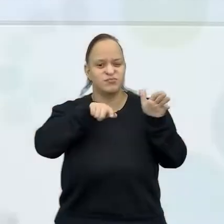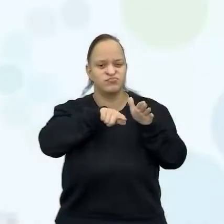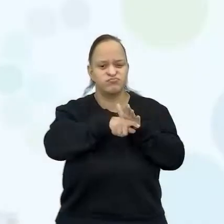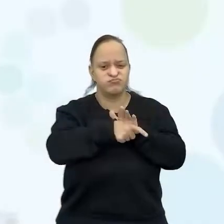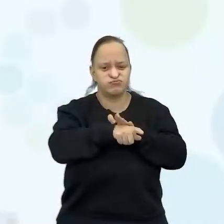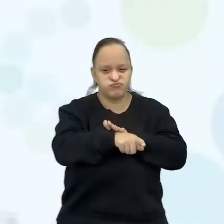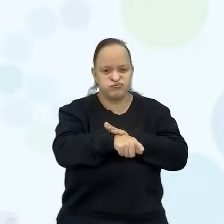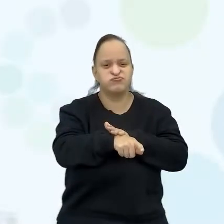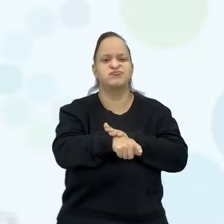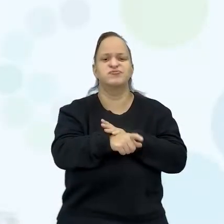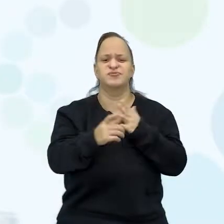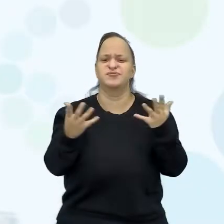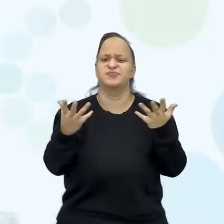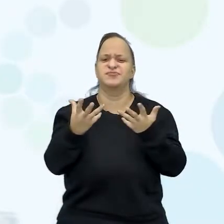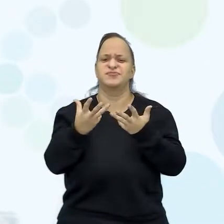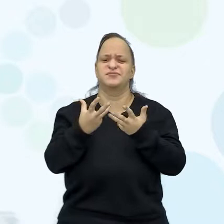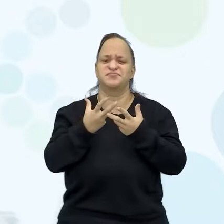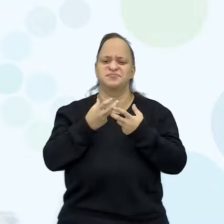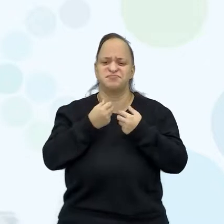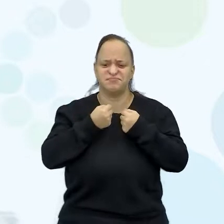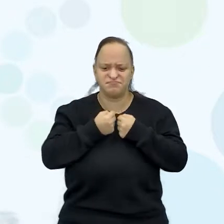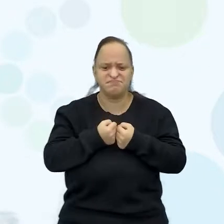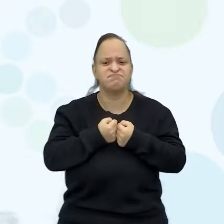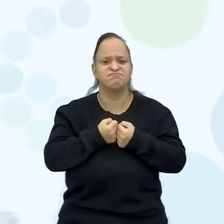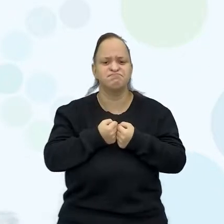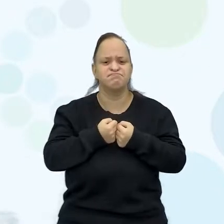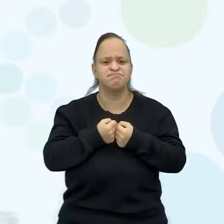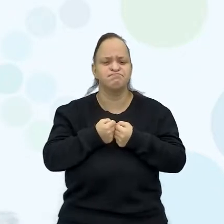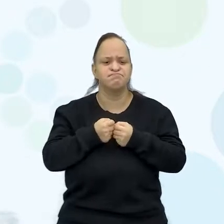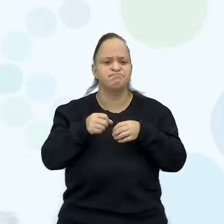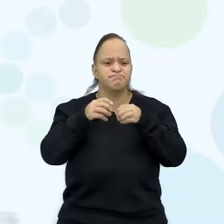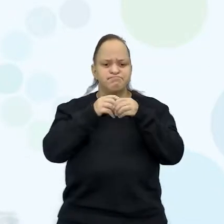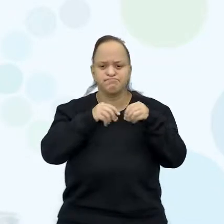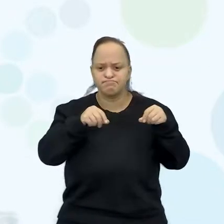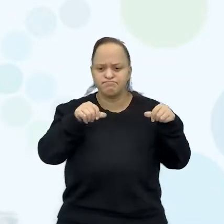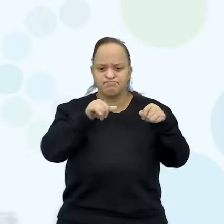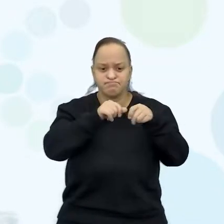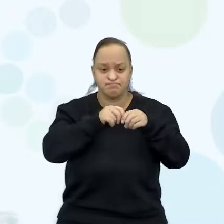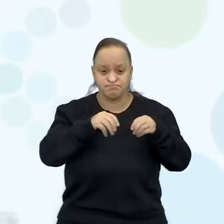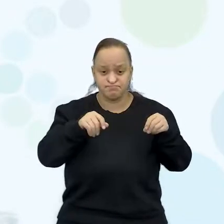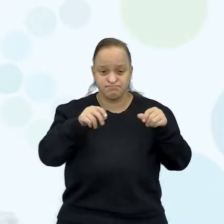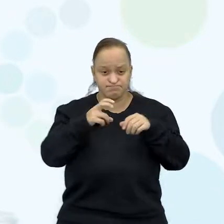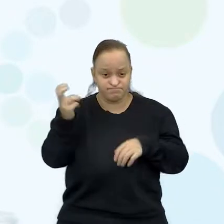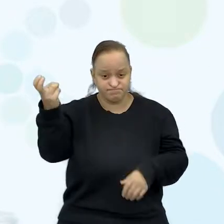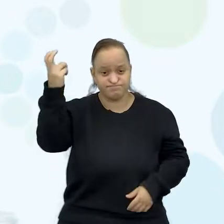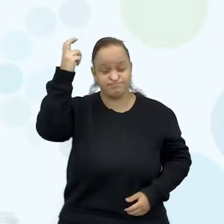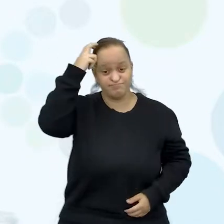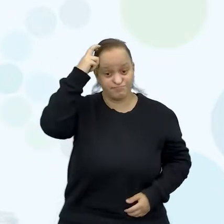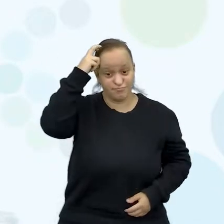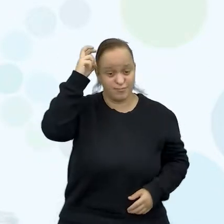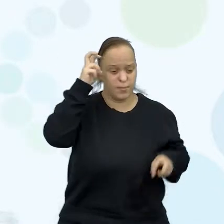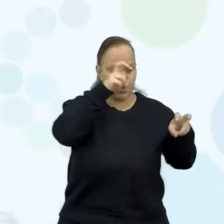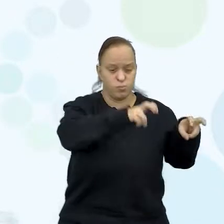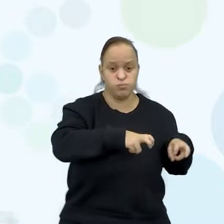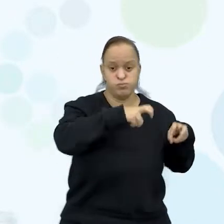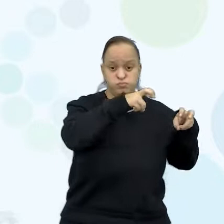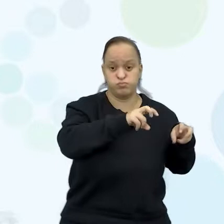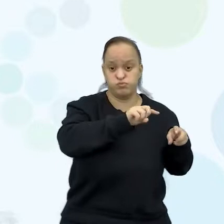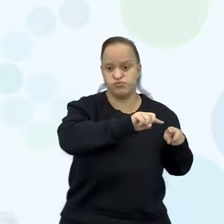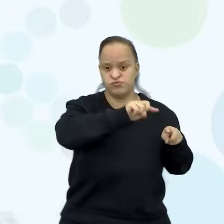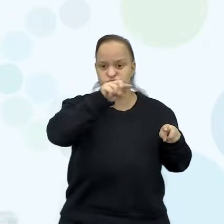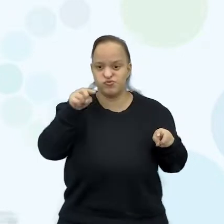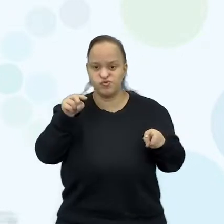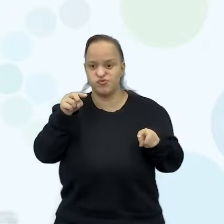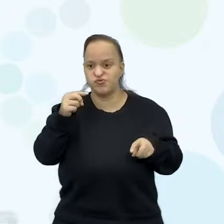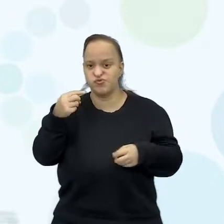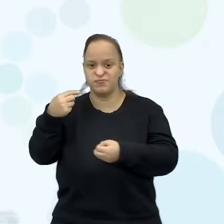aprofundamento maravilhoso, que é a cultura do solo do campo à cidade. A nossa unidade curricular é o indivíduo e o